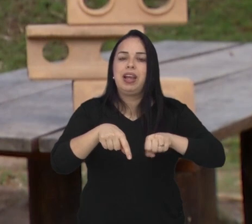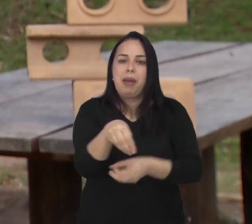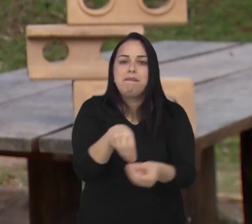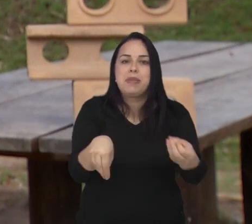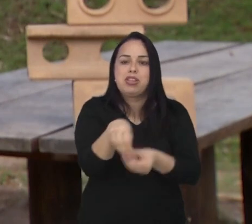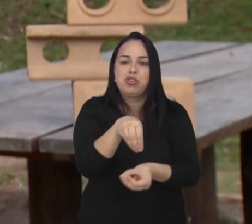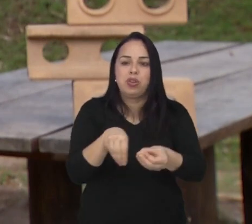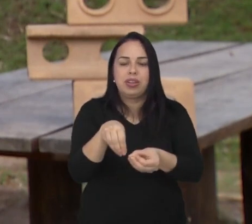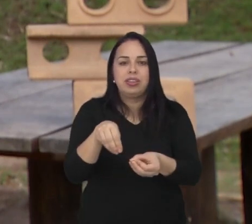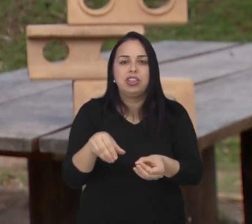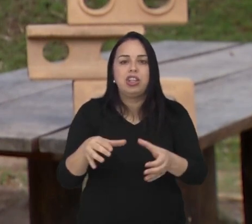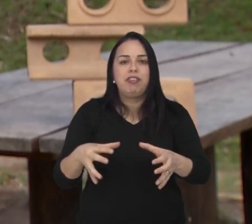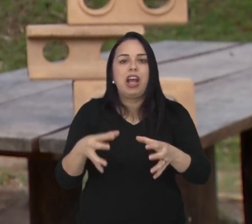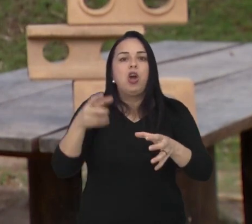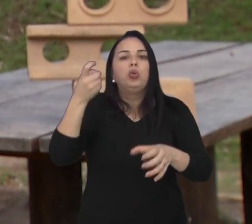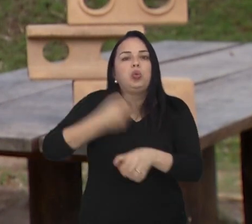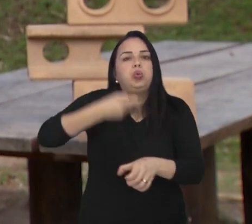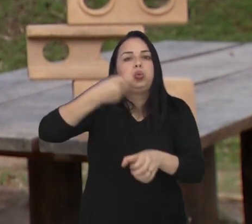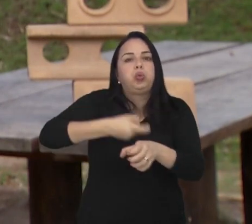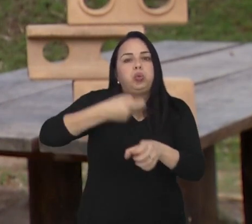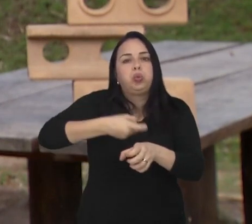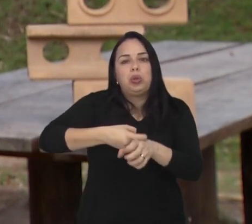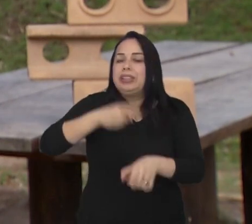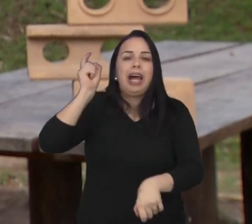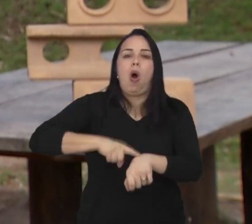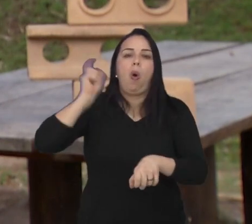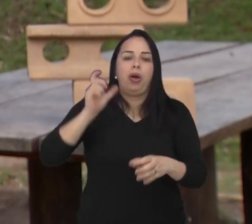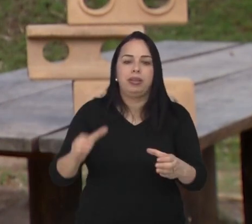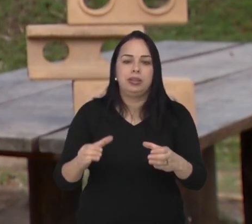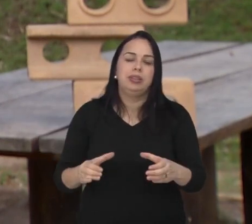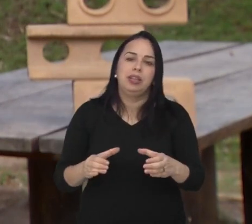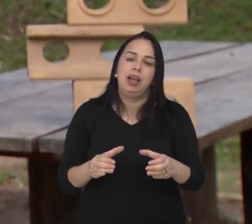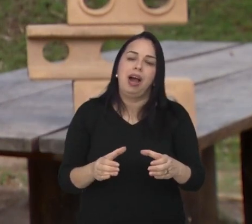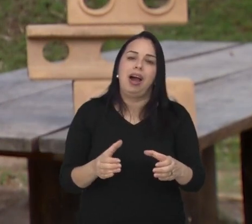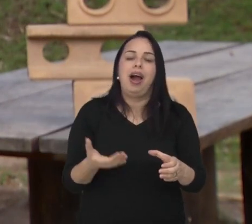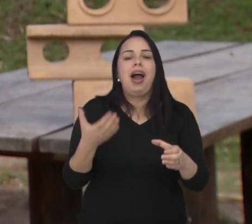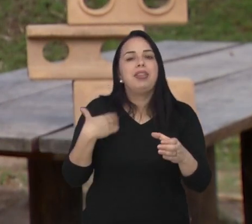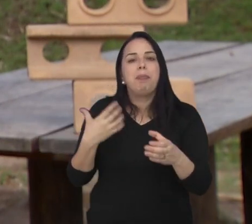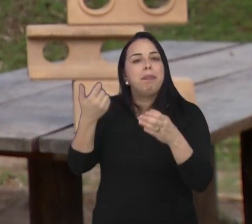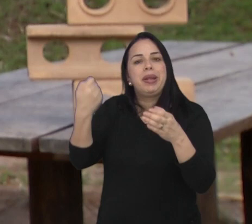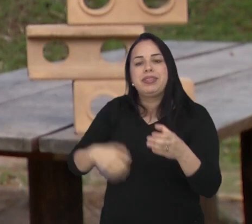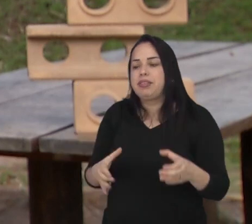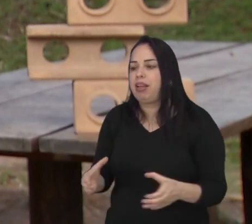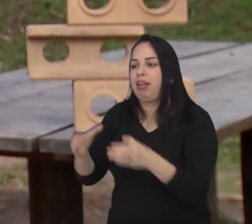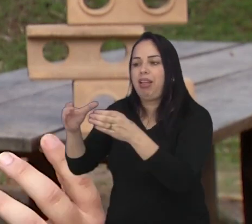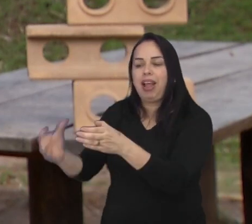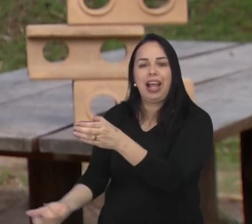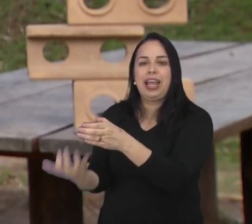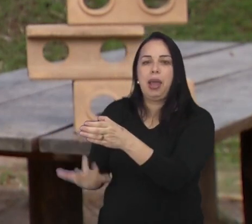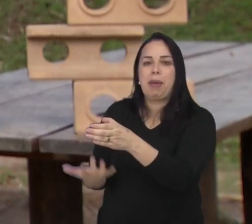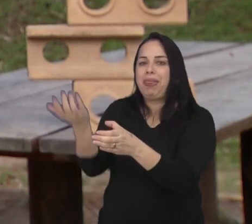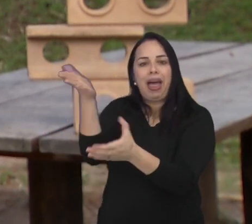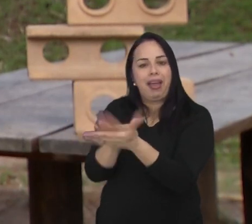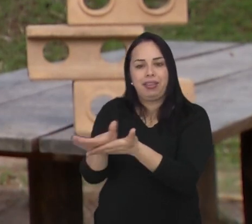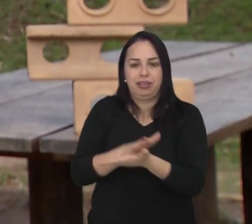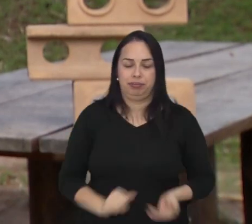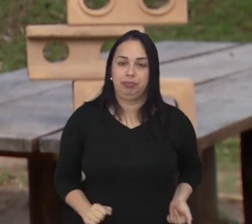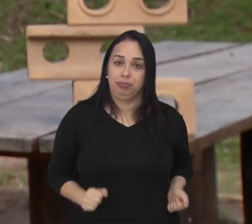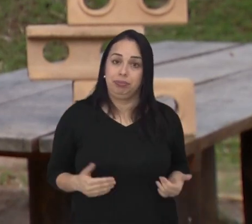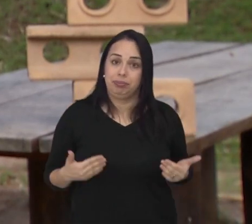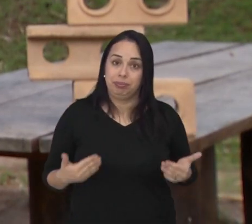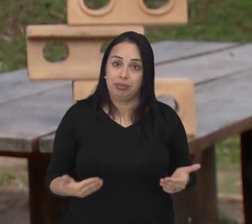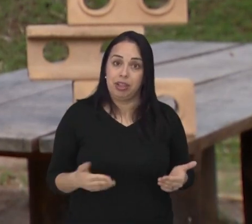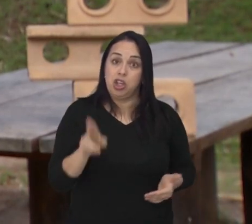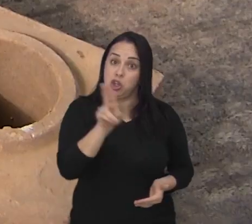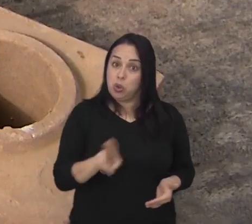a própria cura do cimento já faz o tijolo endurecer e ter a resistência que ele precisa, Não passa pelo processo de queima como são os